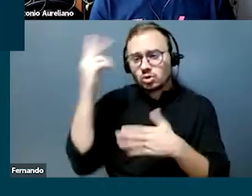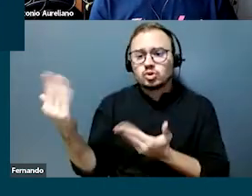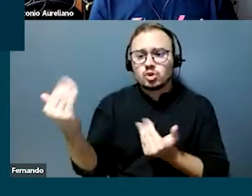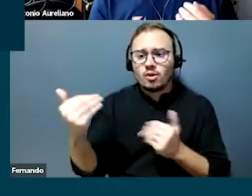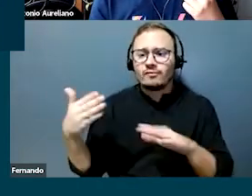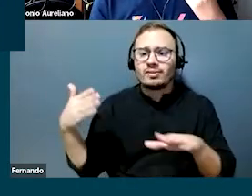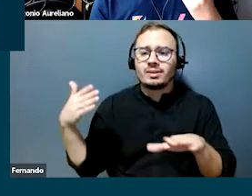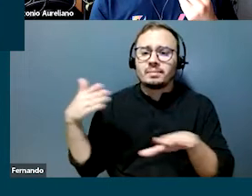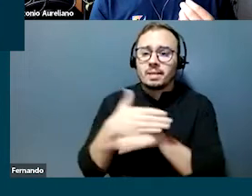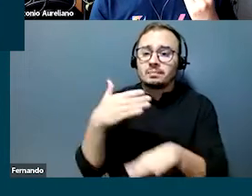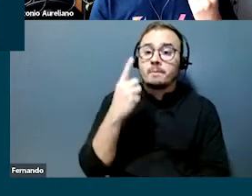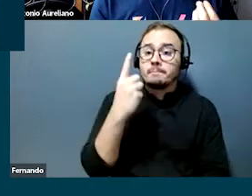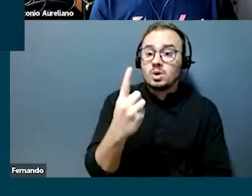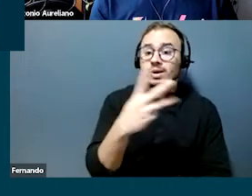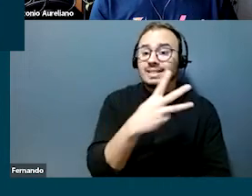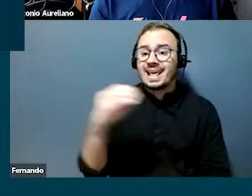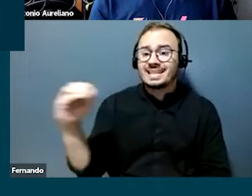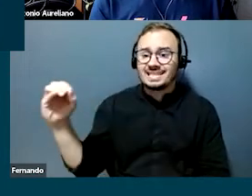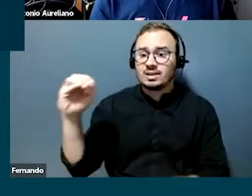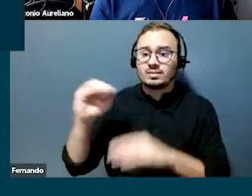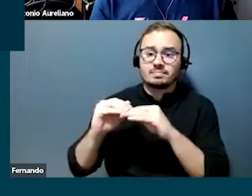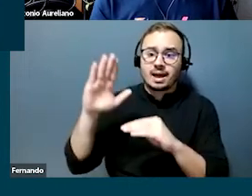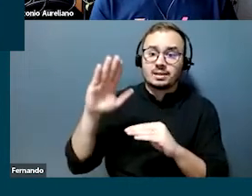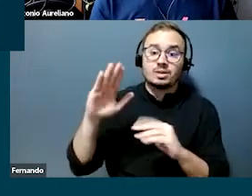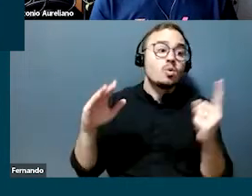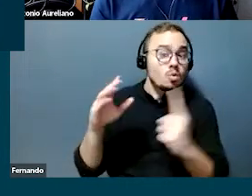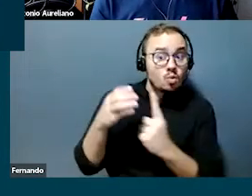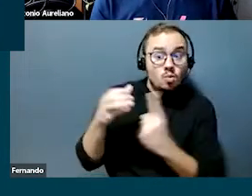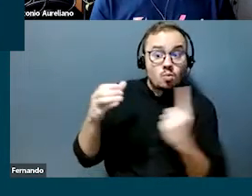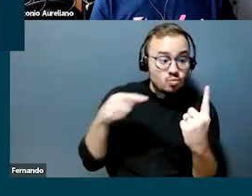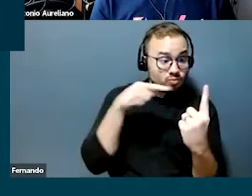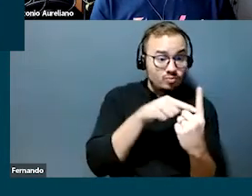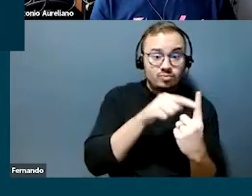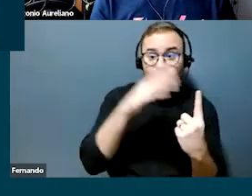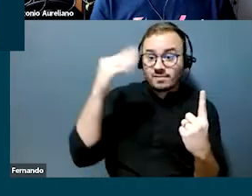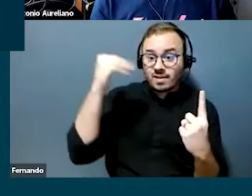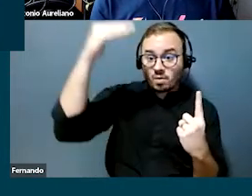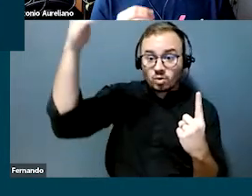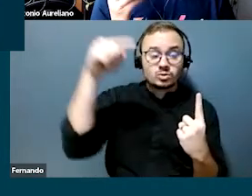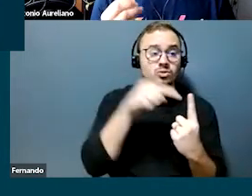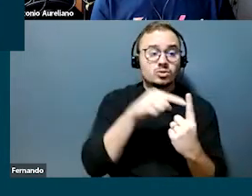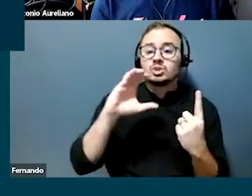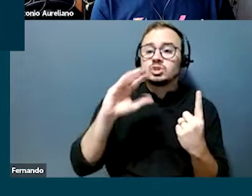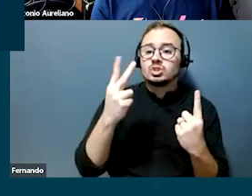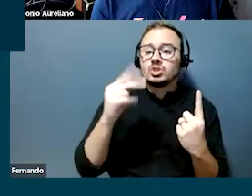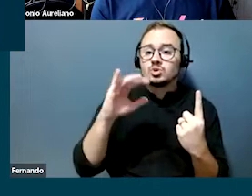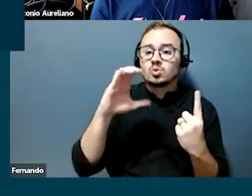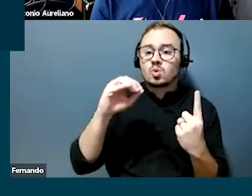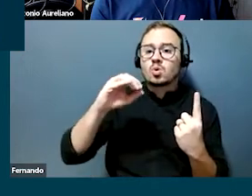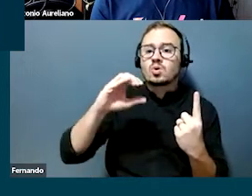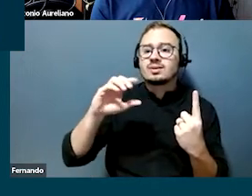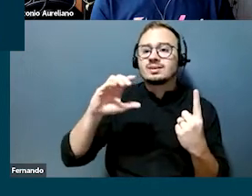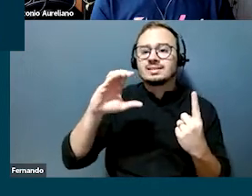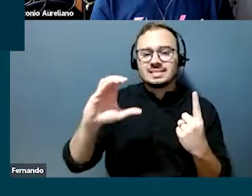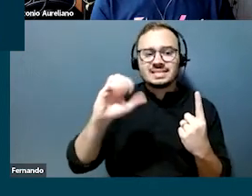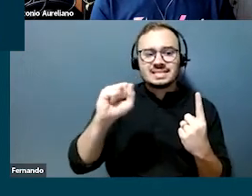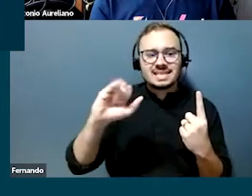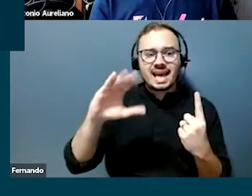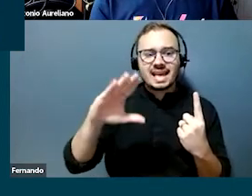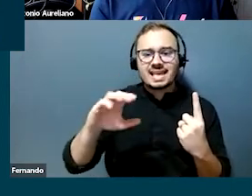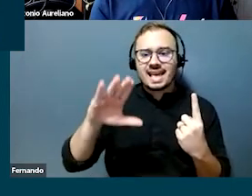jovens. Entre esses 1.300 jovens, a gente teve Chico Sainz, que teve os primeiros contatos com a